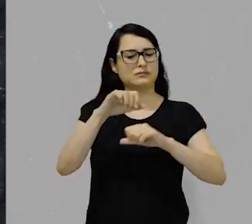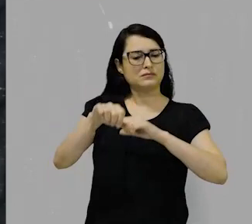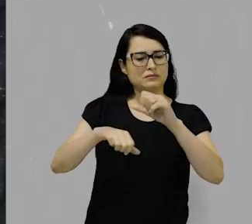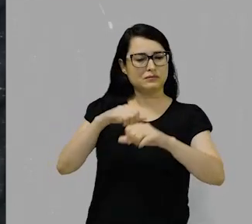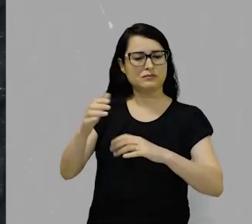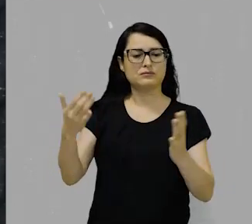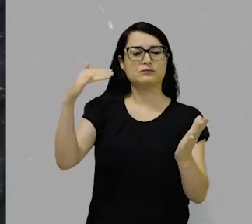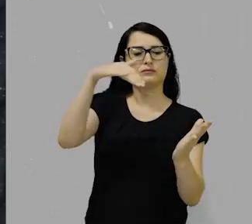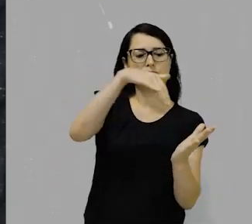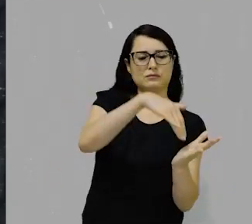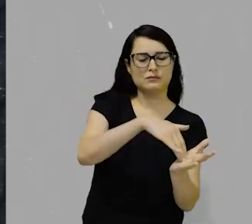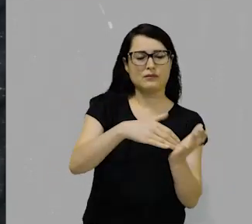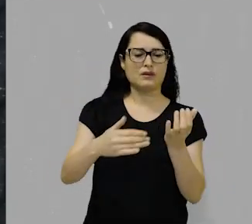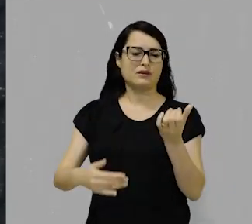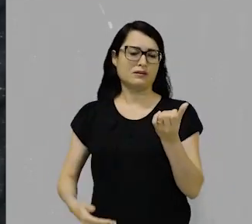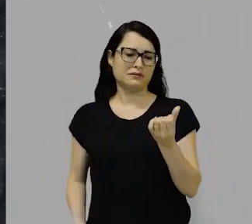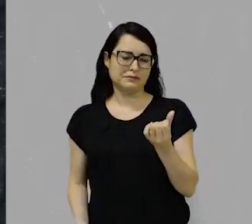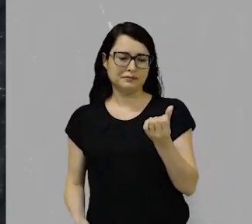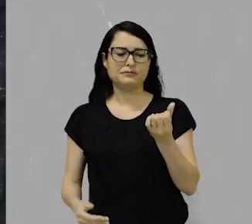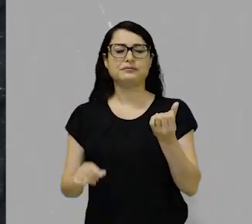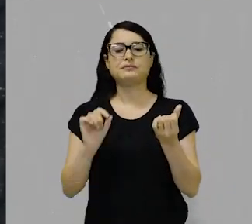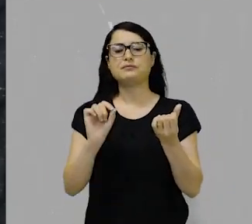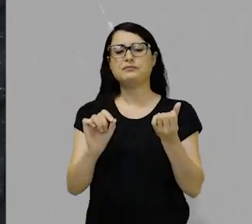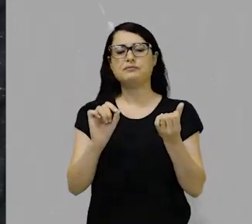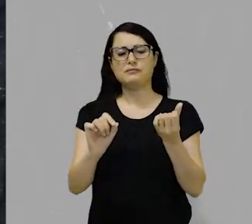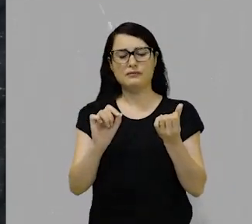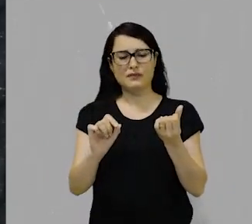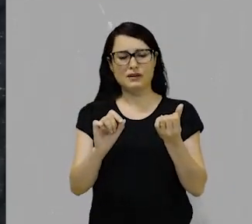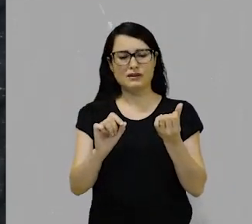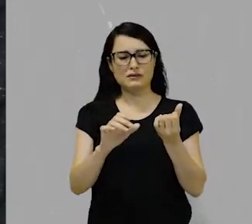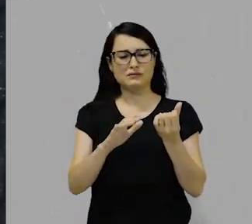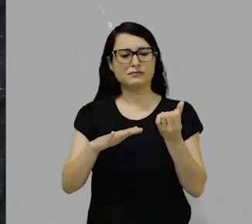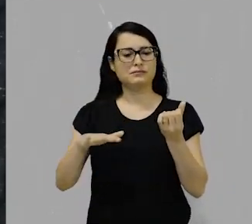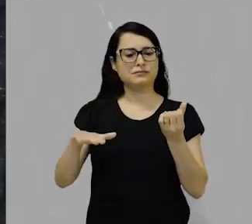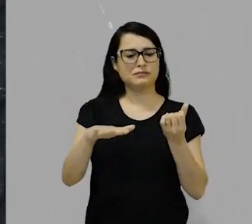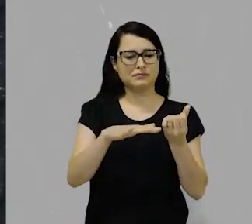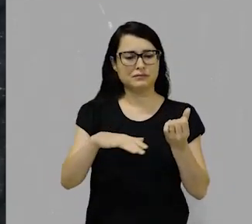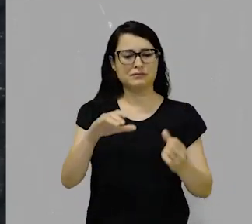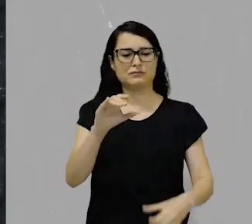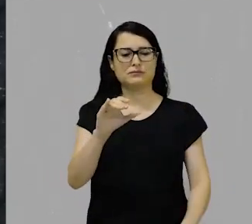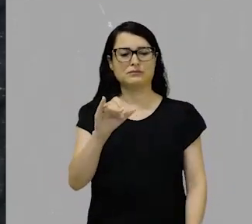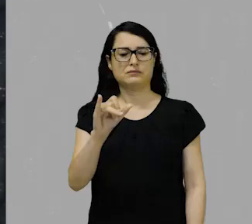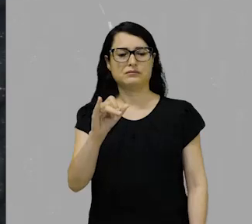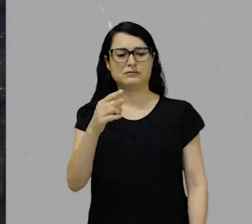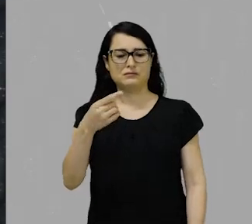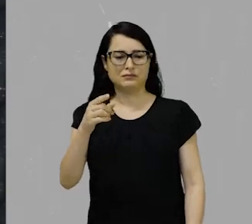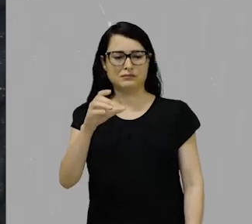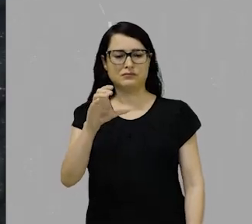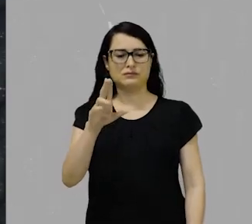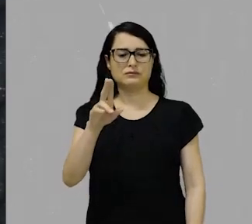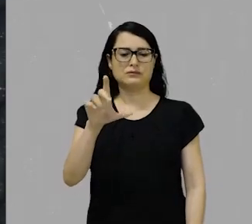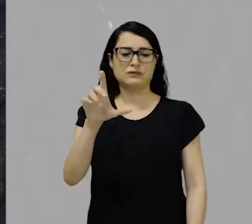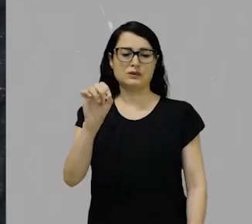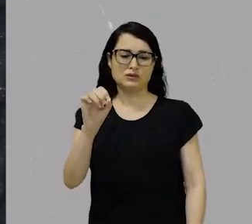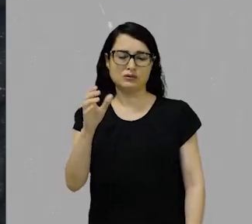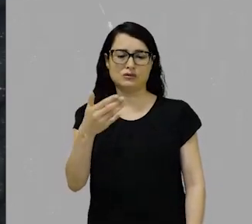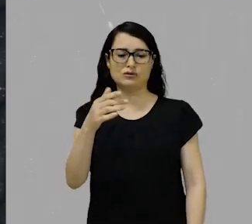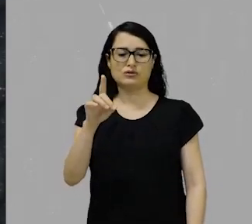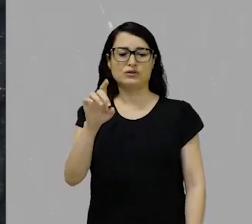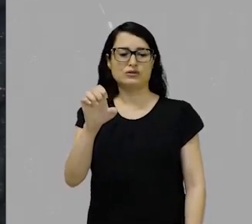por último, a gente finaliza, né, abordando um pouquinho da região chamada de Círculo de Fogo, né, a região com